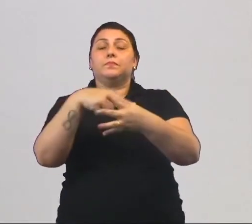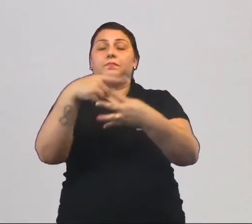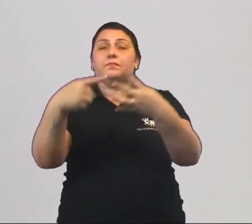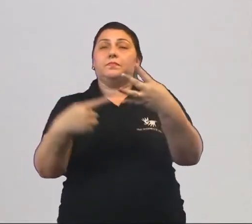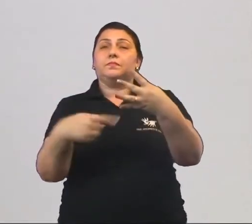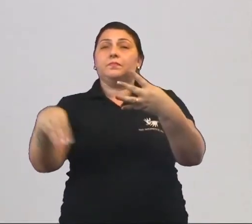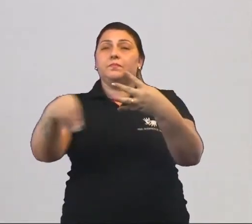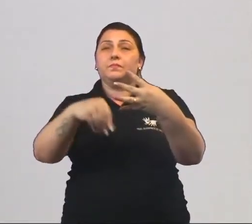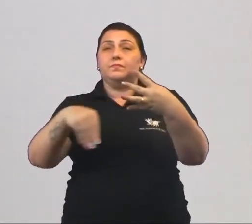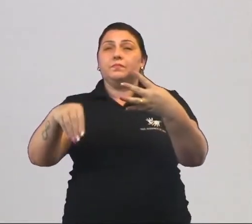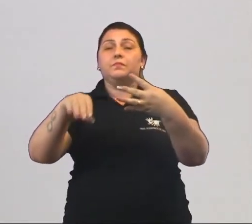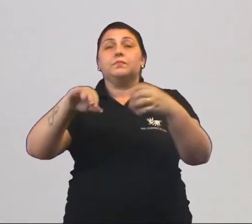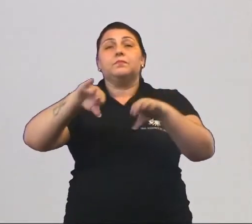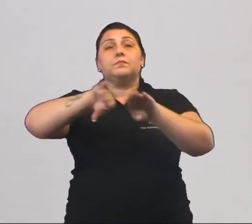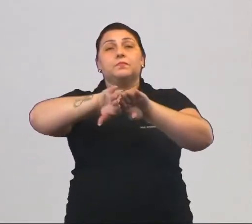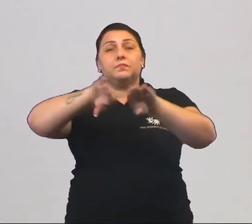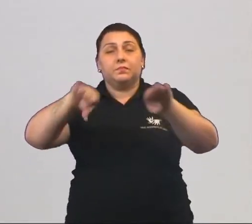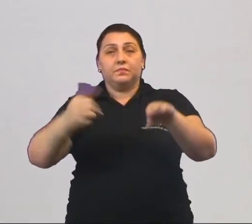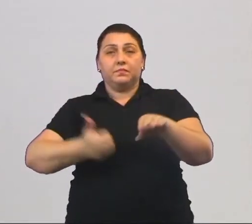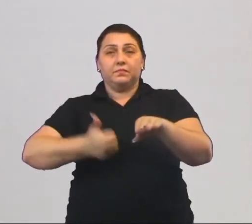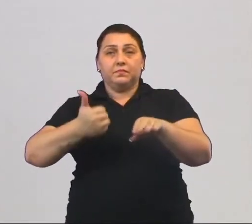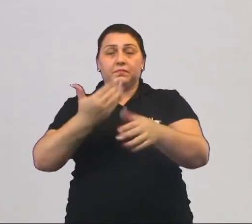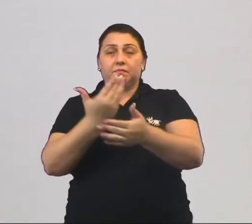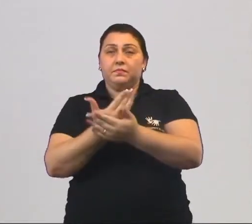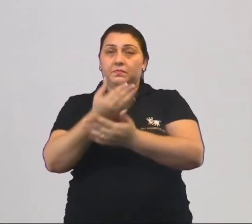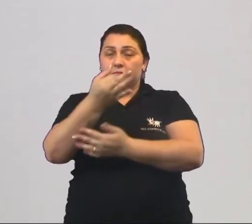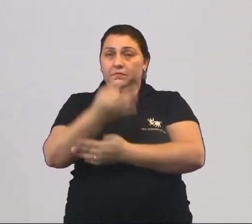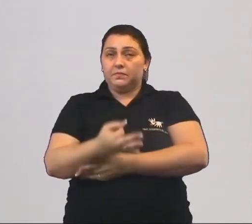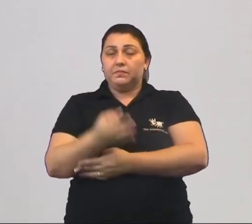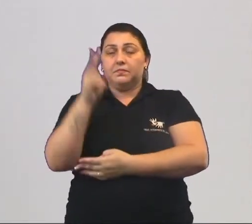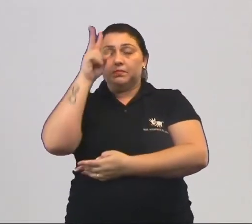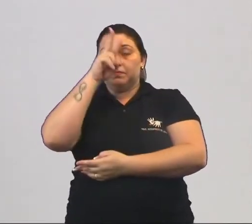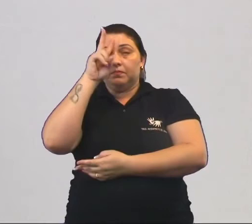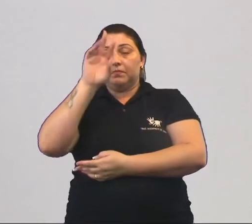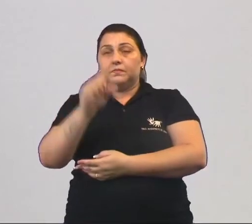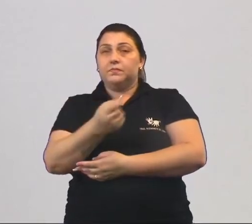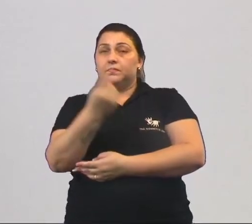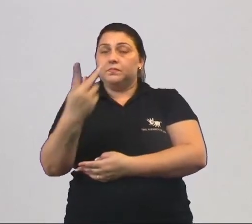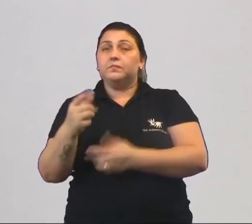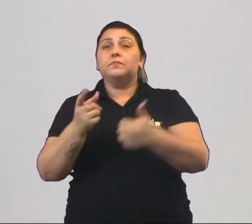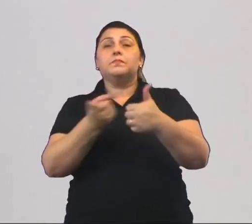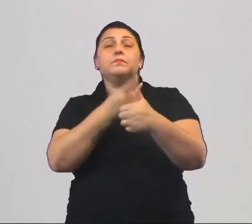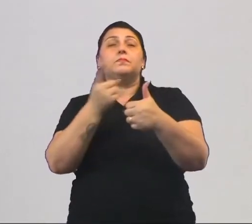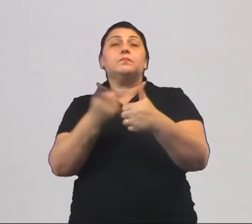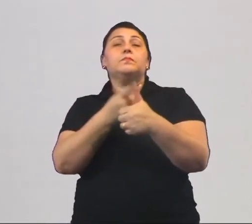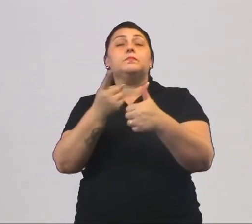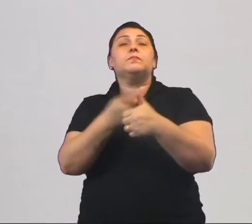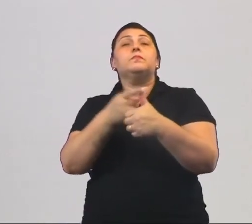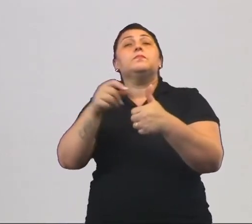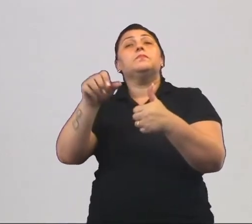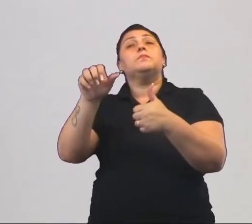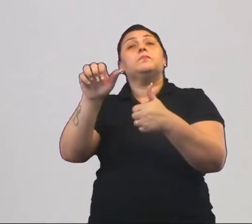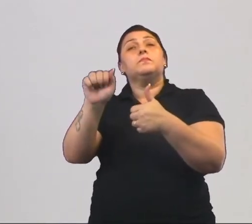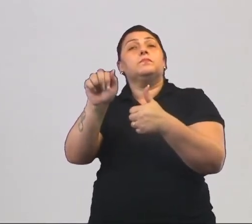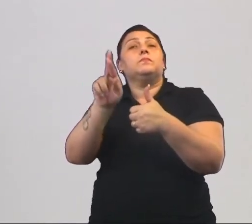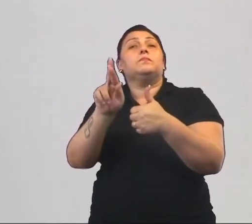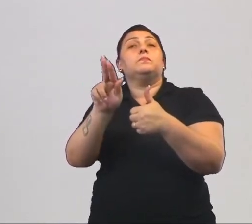tipos de solos separados na primeira aula, certo? Vamos relembrar quais são? O primeiro que nós vimos aqui foi o